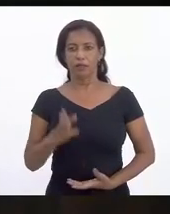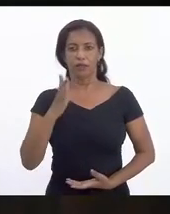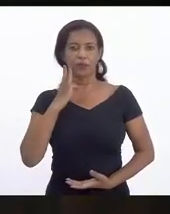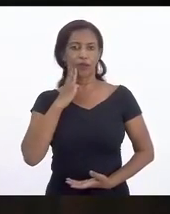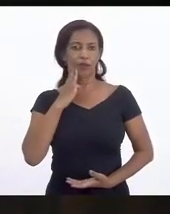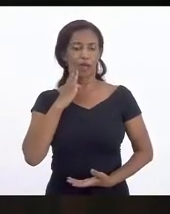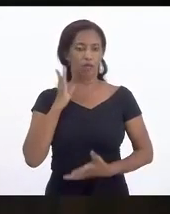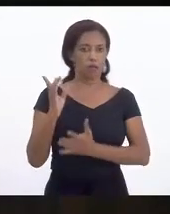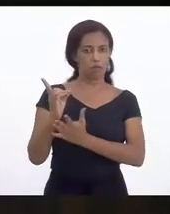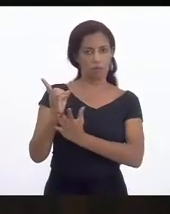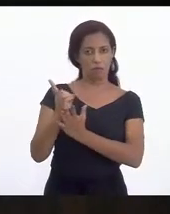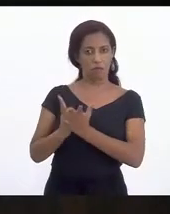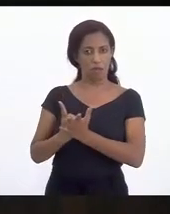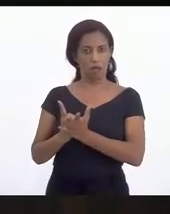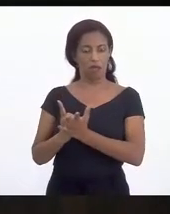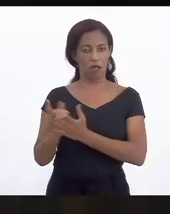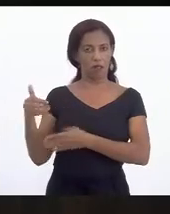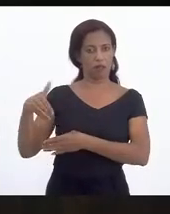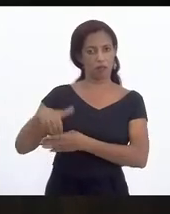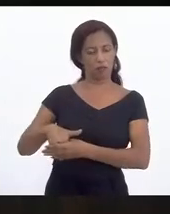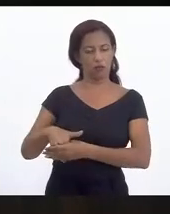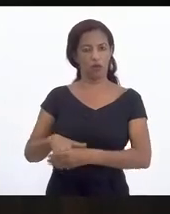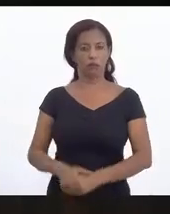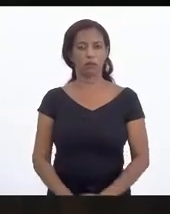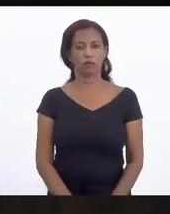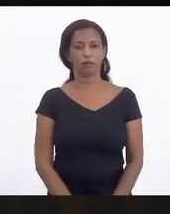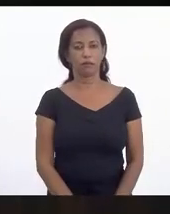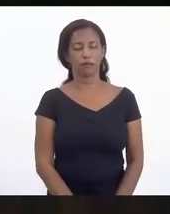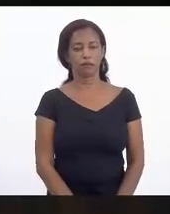Valdec, deputado Valdec Carneiro.